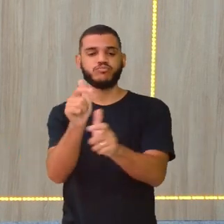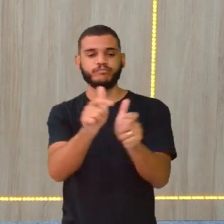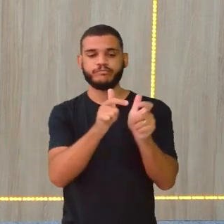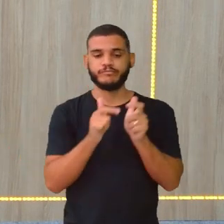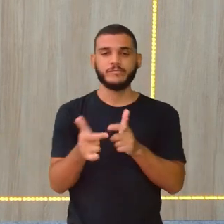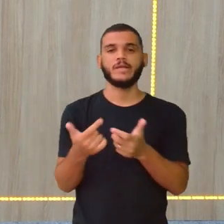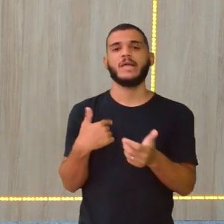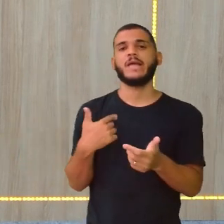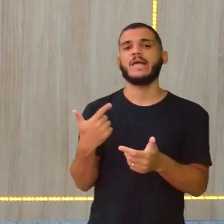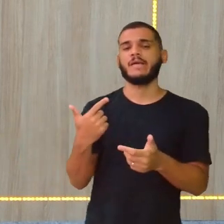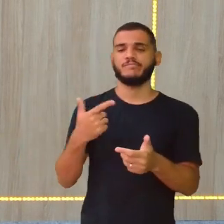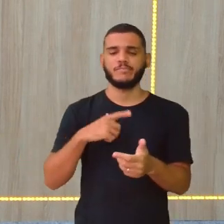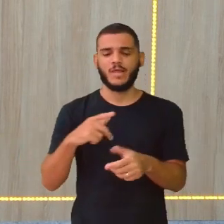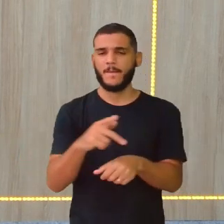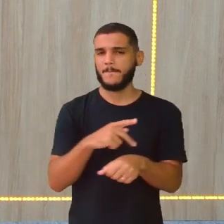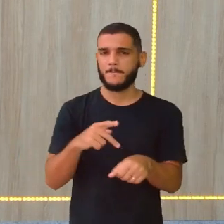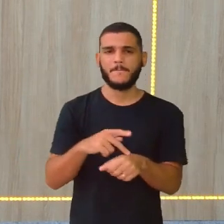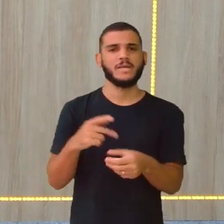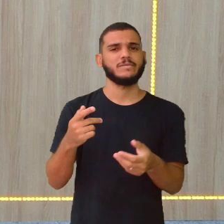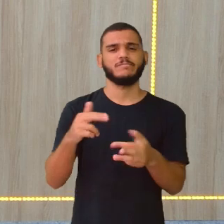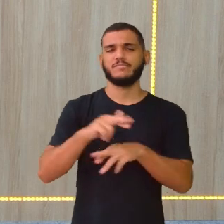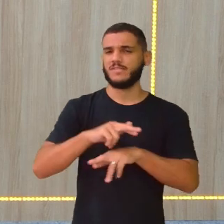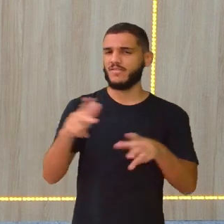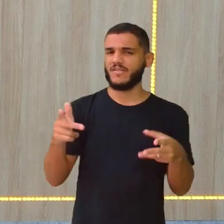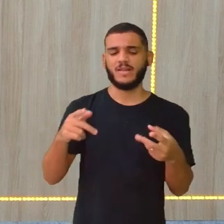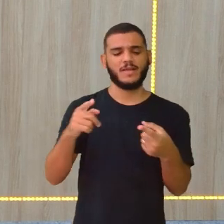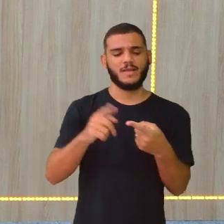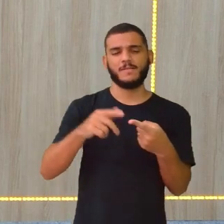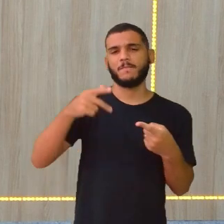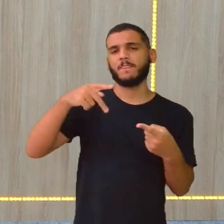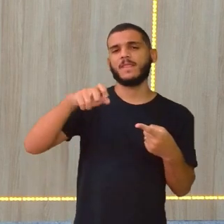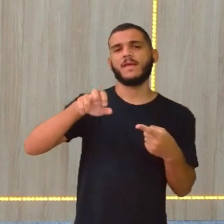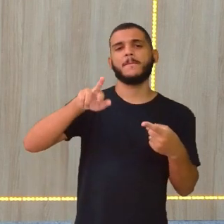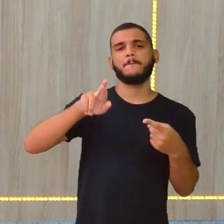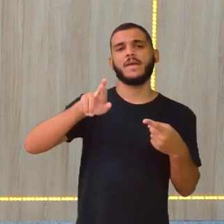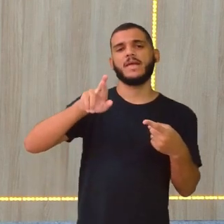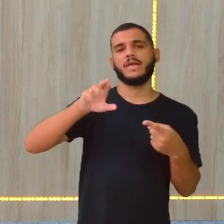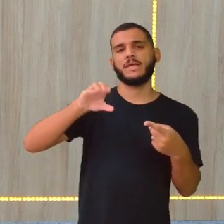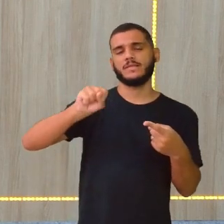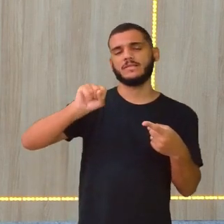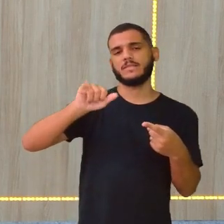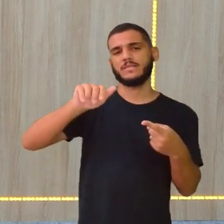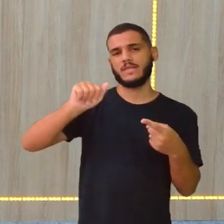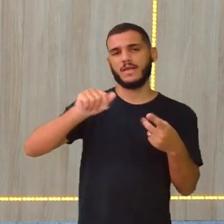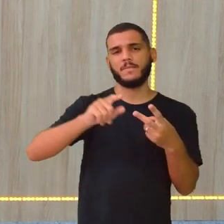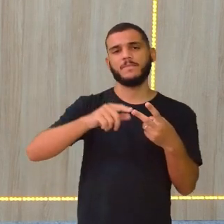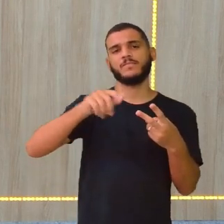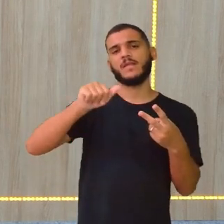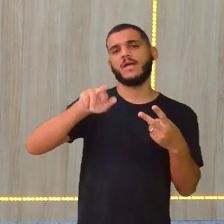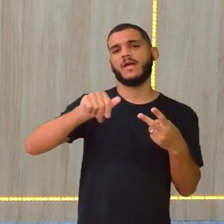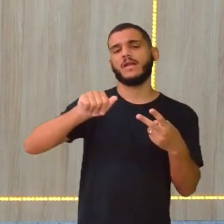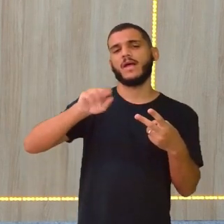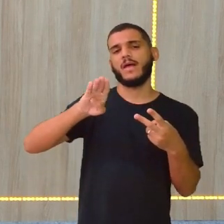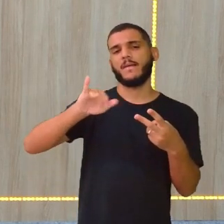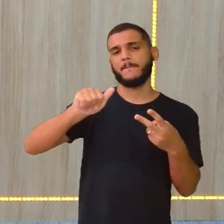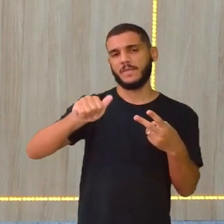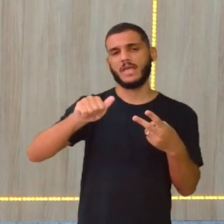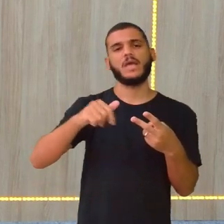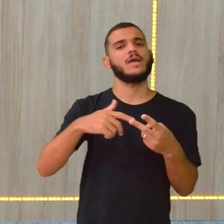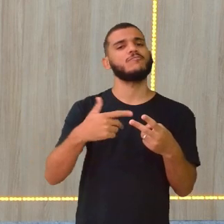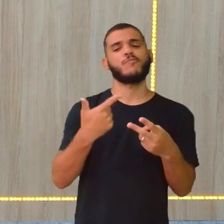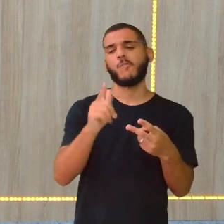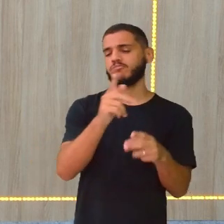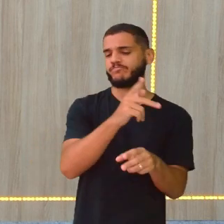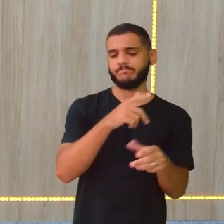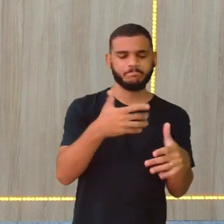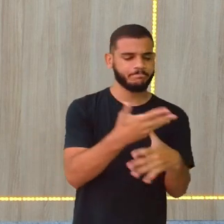a Pérsia, a Arábia, e aí nós começamos aí, não é, a perceber que eles tinham conhecimento, não